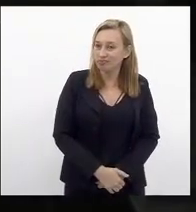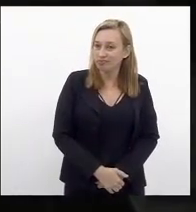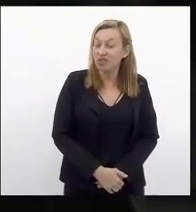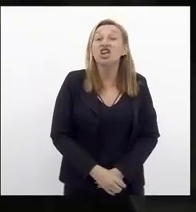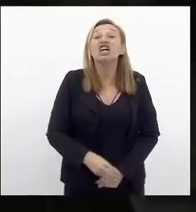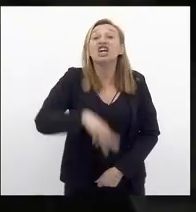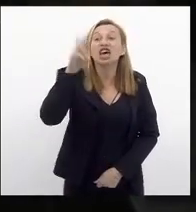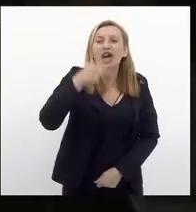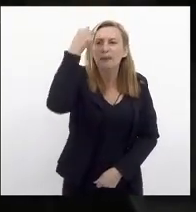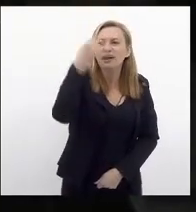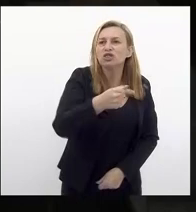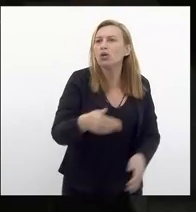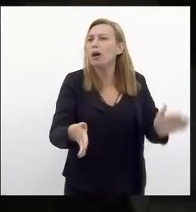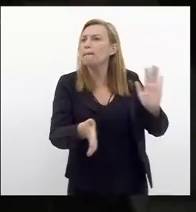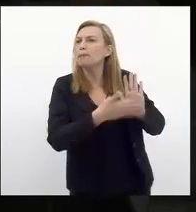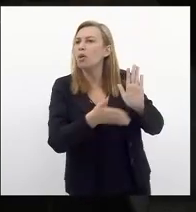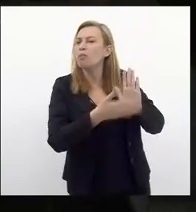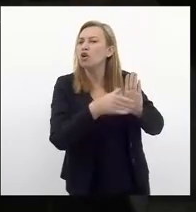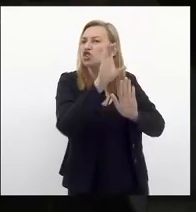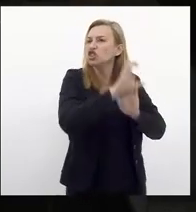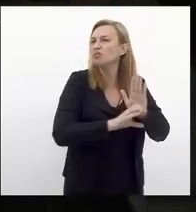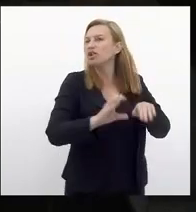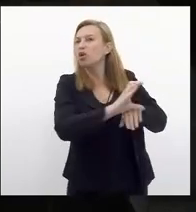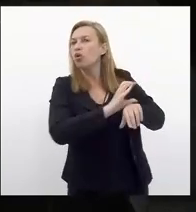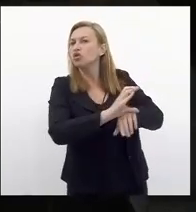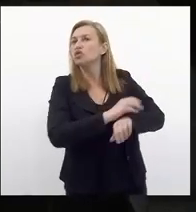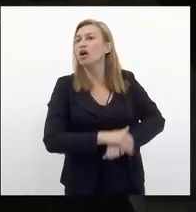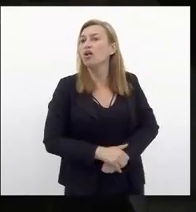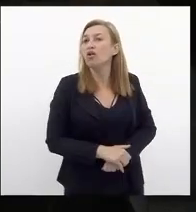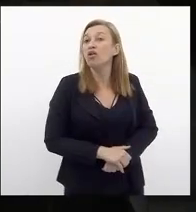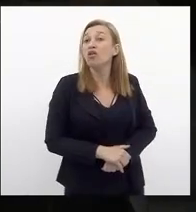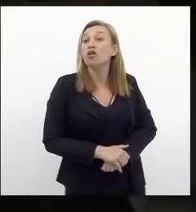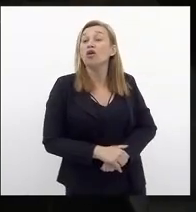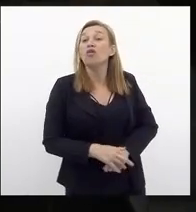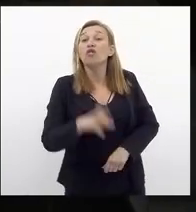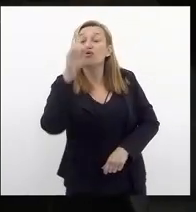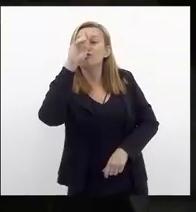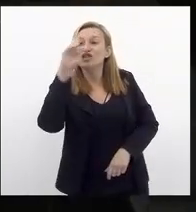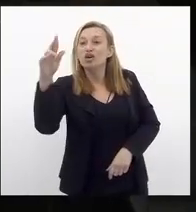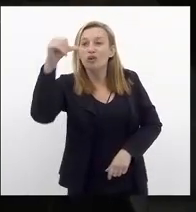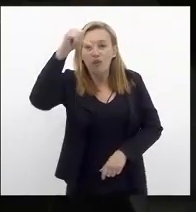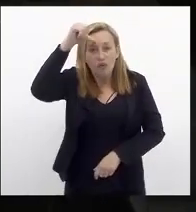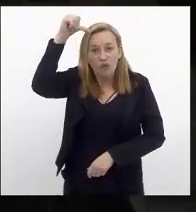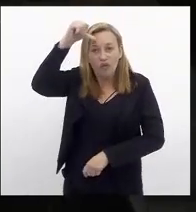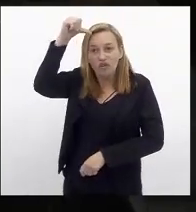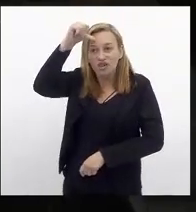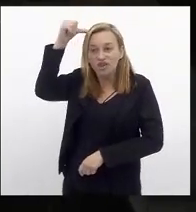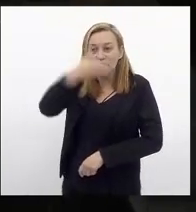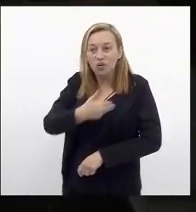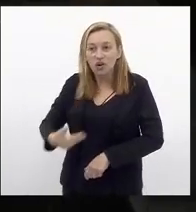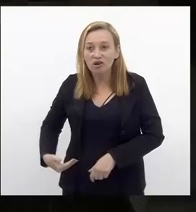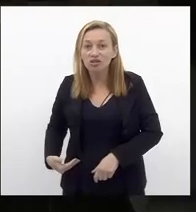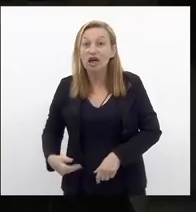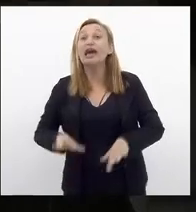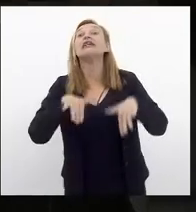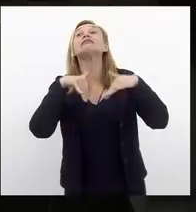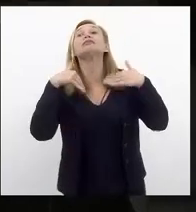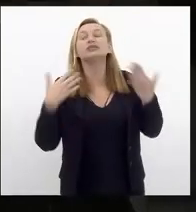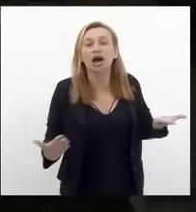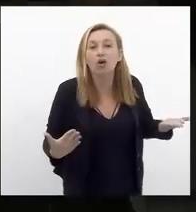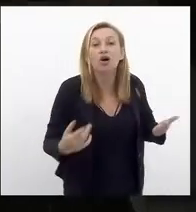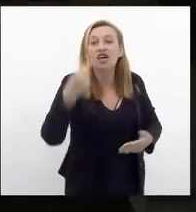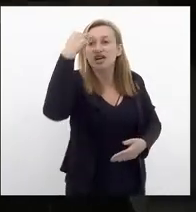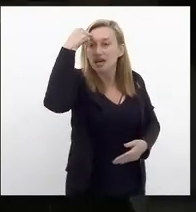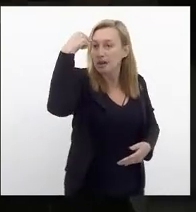e quem mandou essa proposta de emenda constitucional foi o senhor Governador Cláudio Castro Então